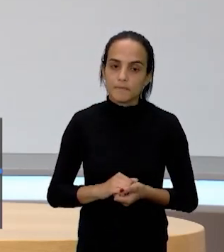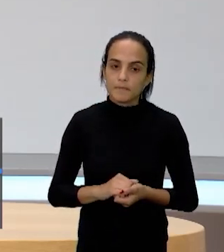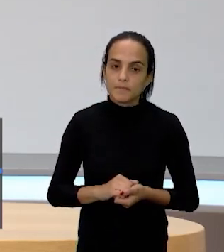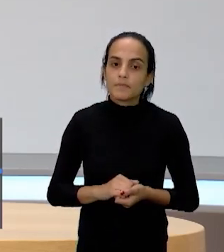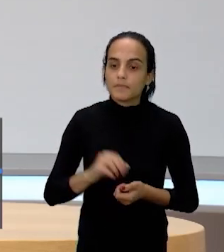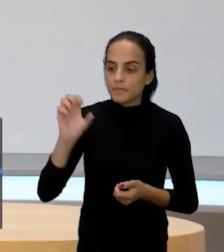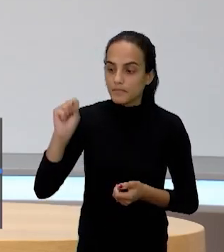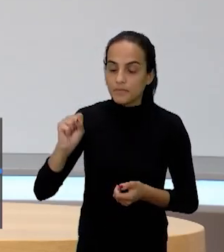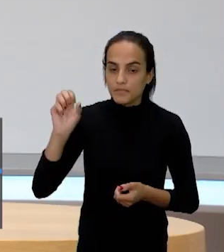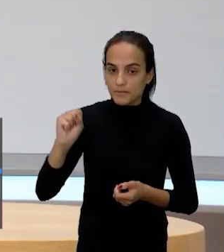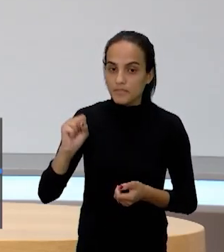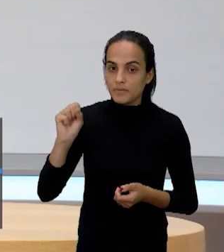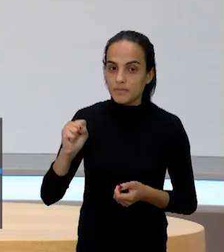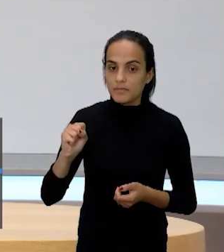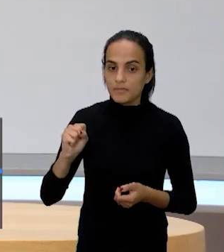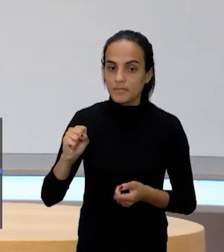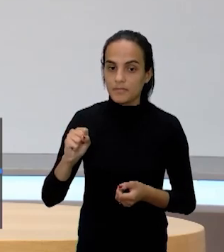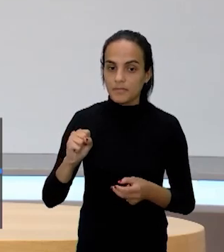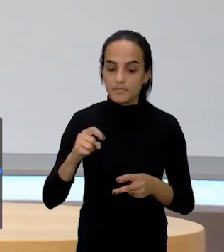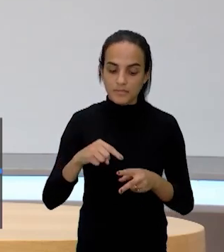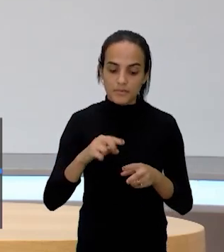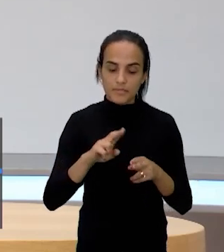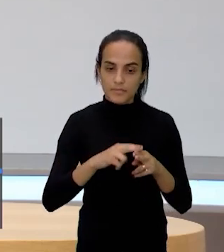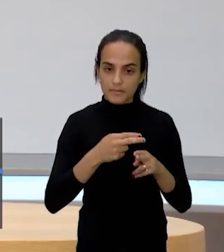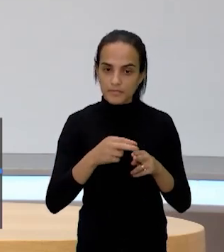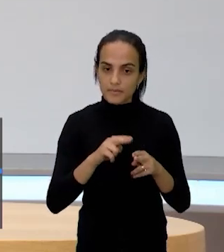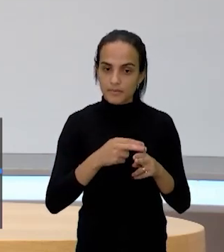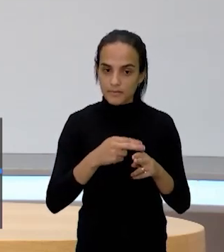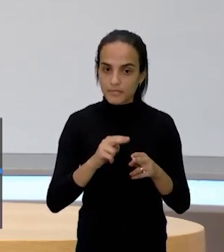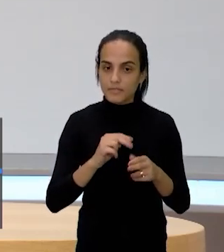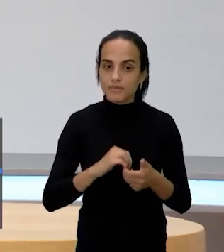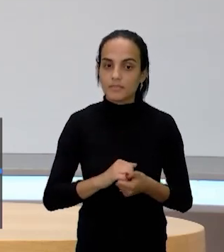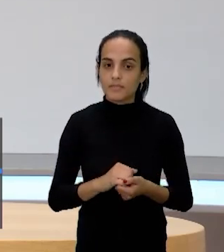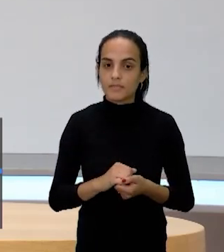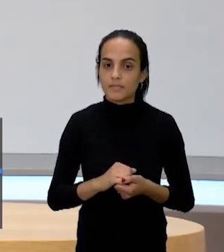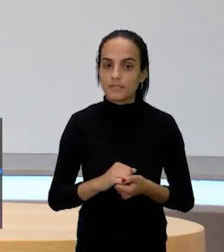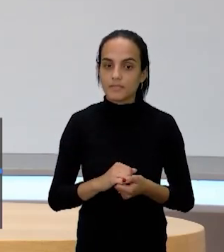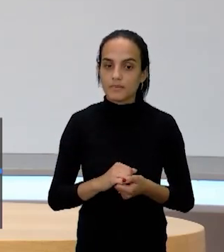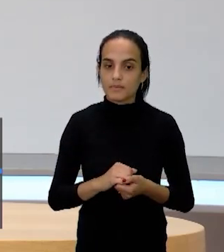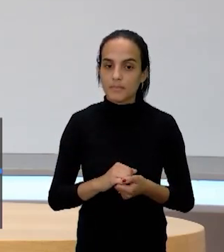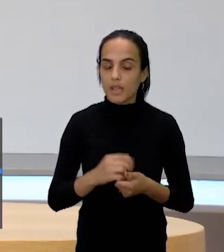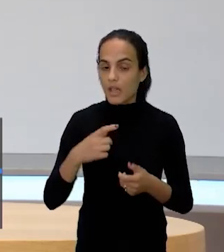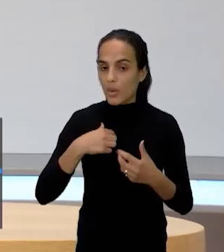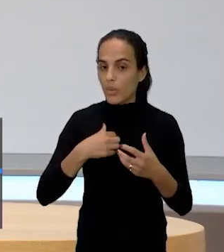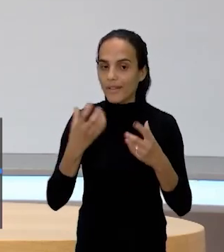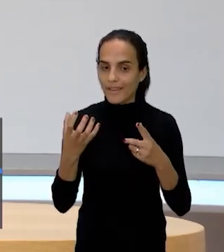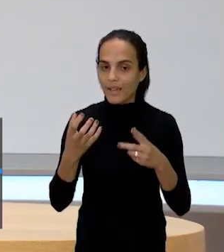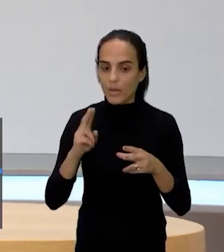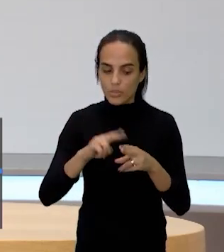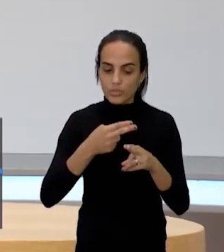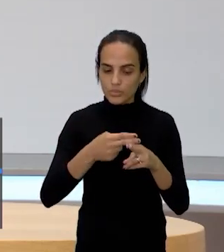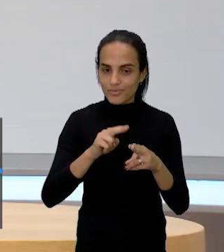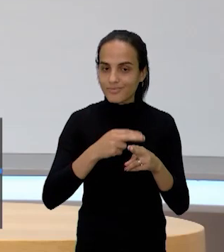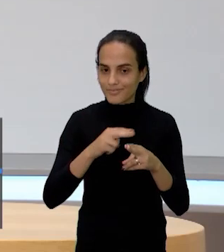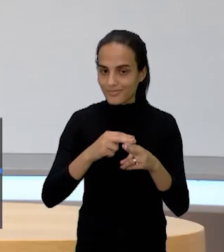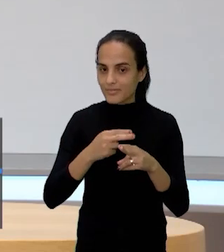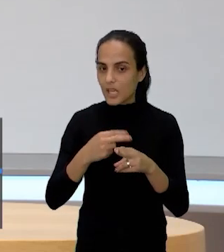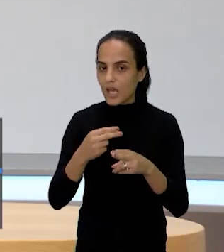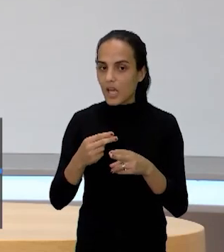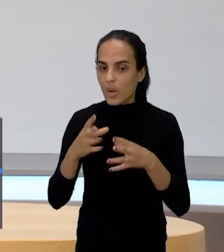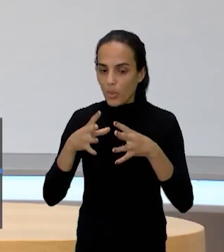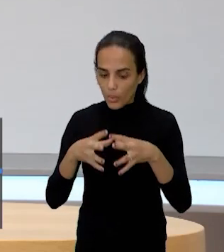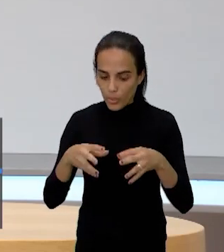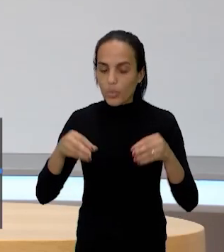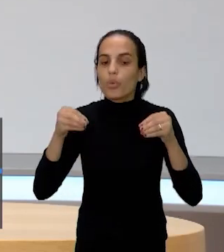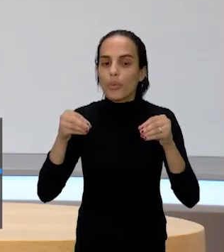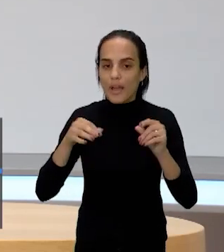o leite. E o soluto seria o achocolatado. Quando eu quero dissolver o soluto no solvente, eu